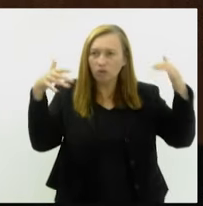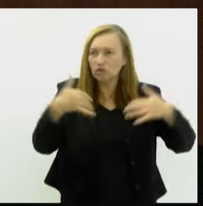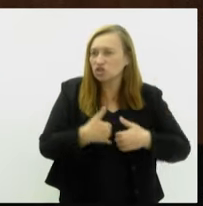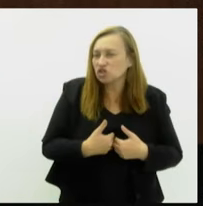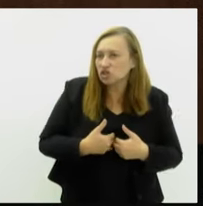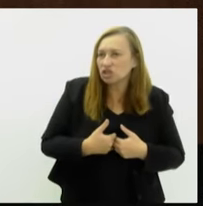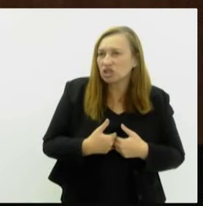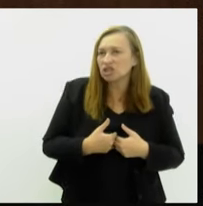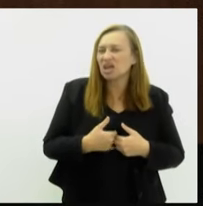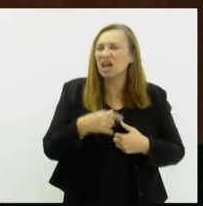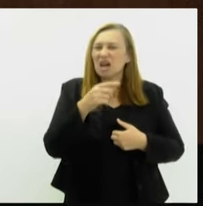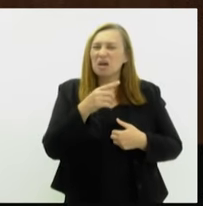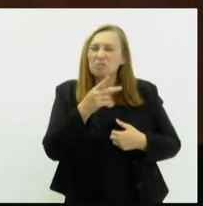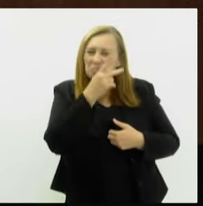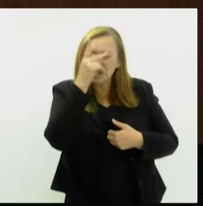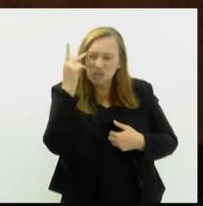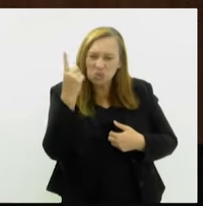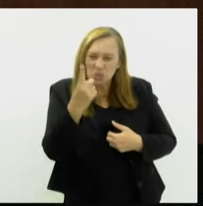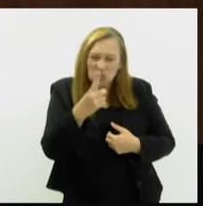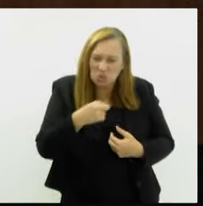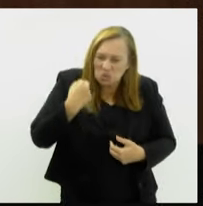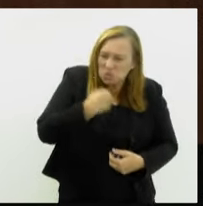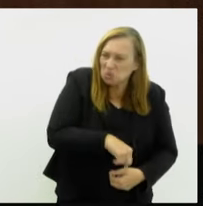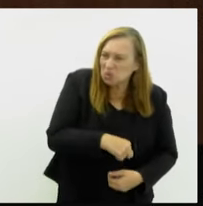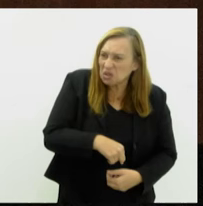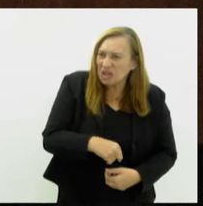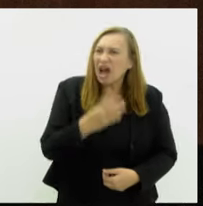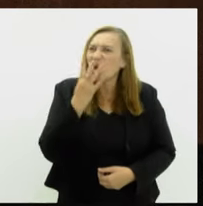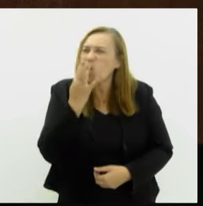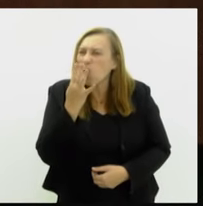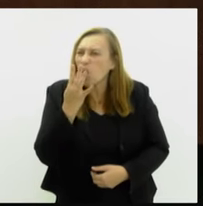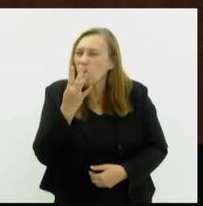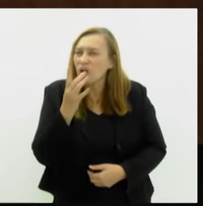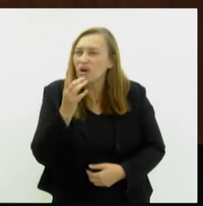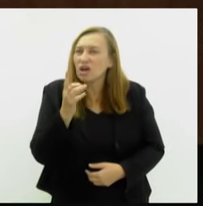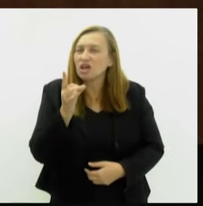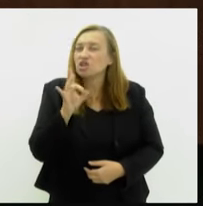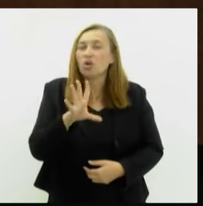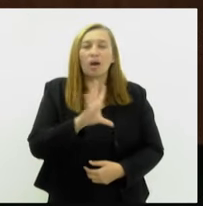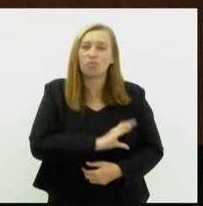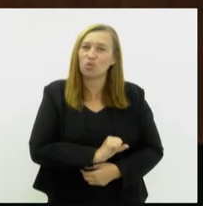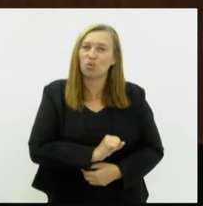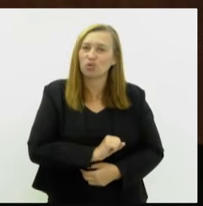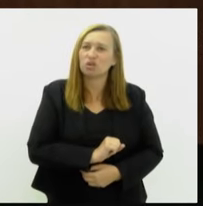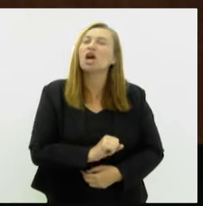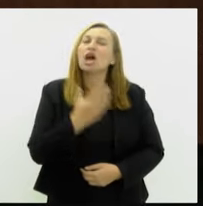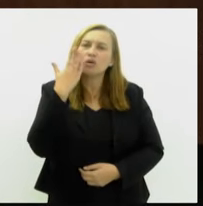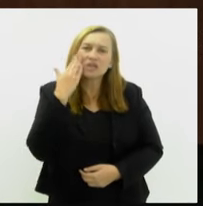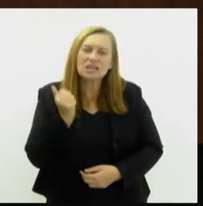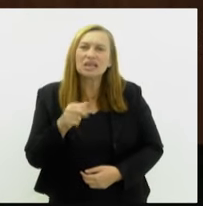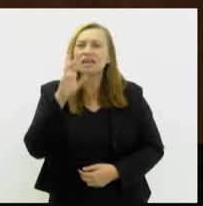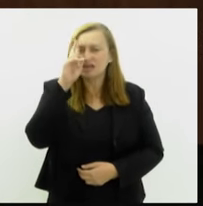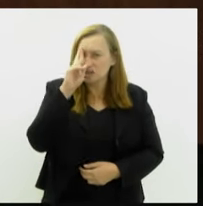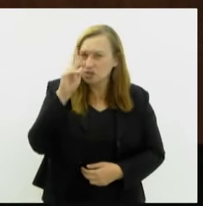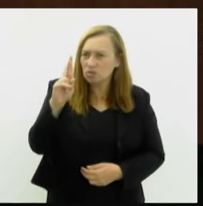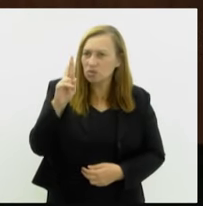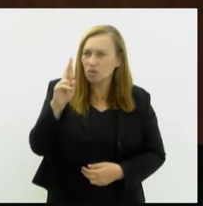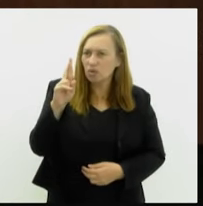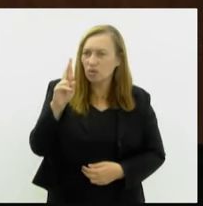pessoas excluídas, a cor tem que ser o amor. E eu sei que Vossa Excelência é uma